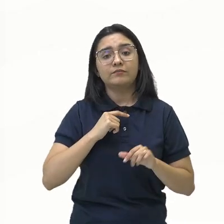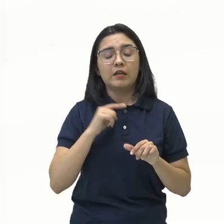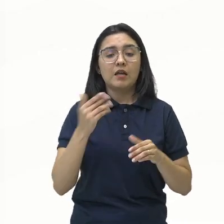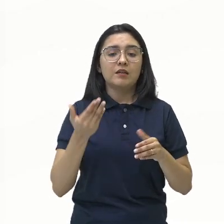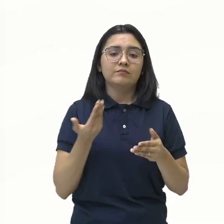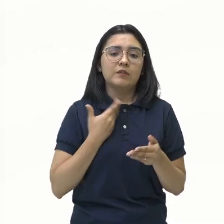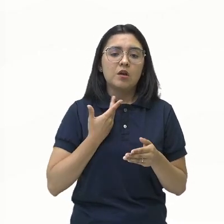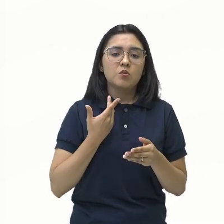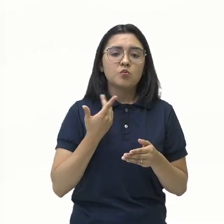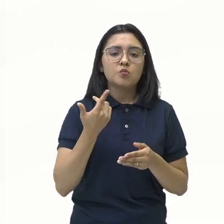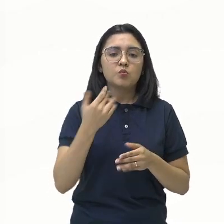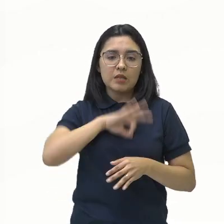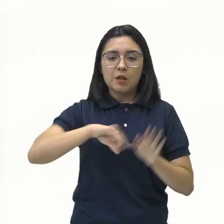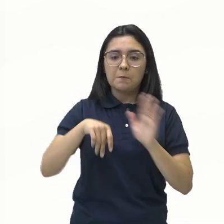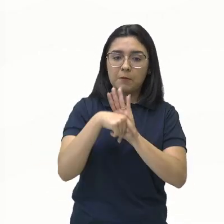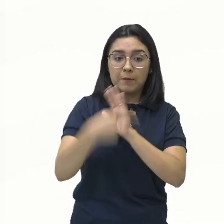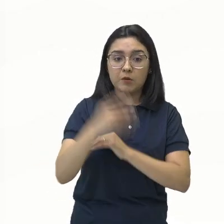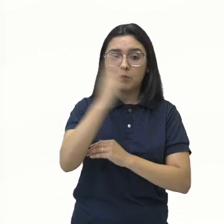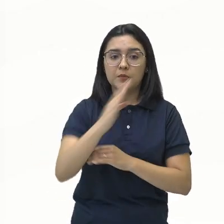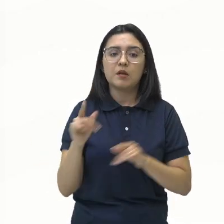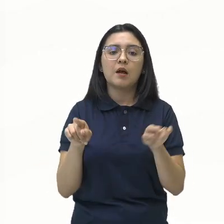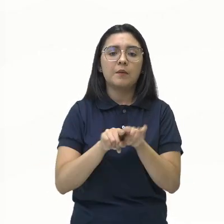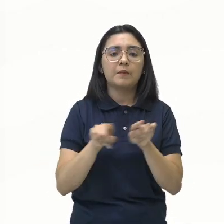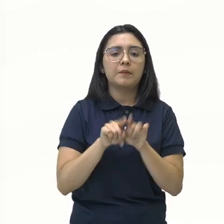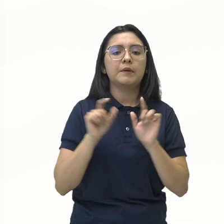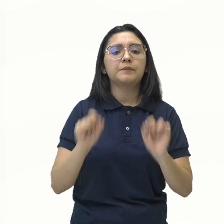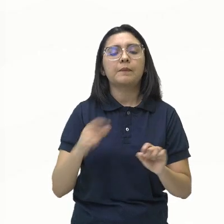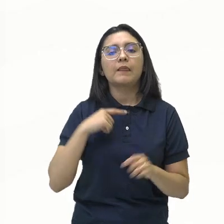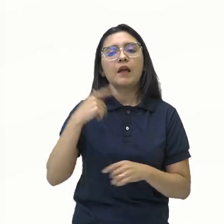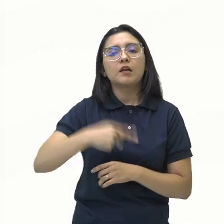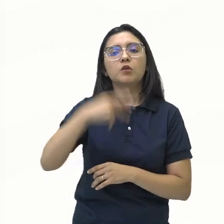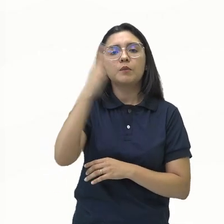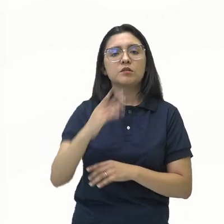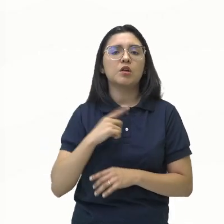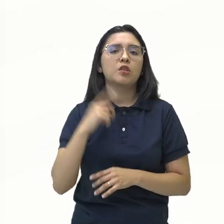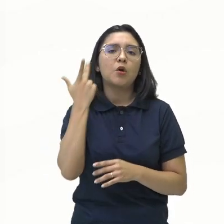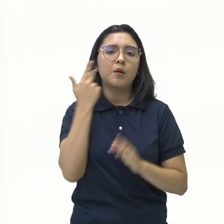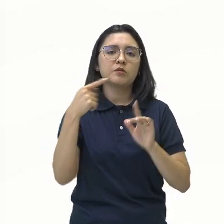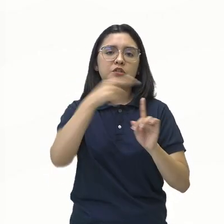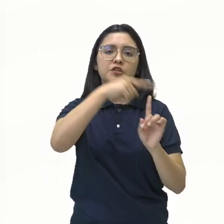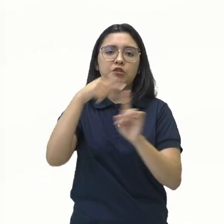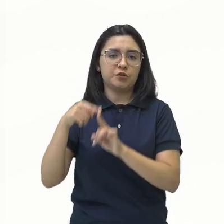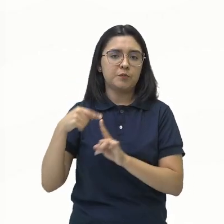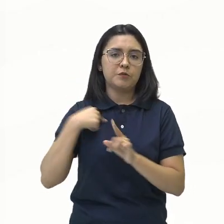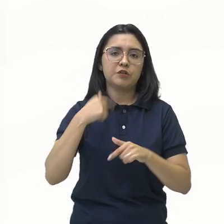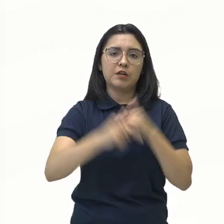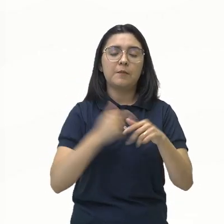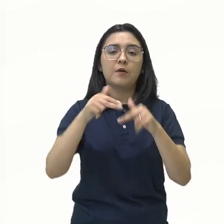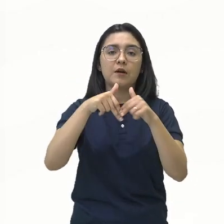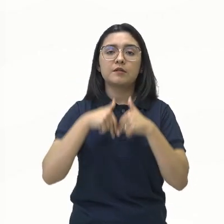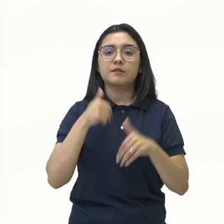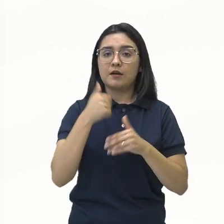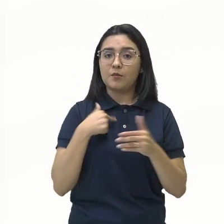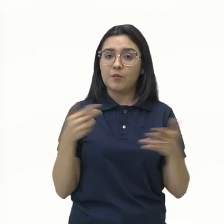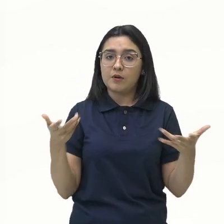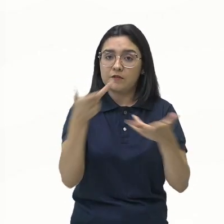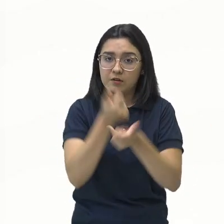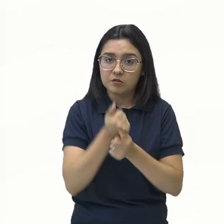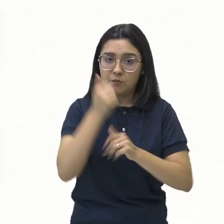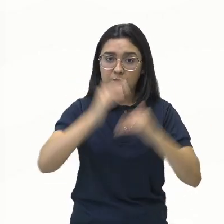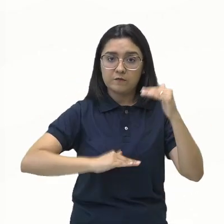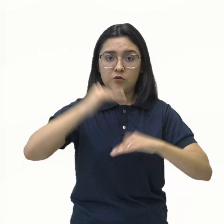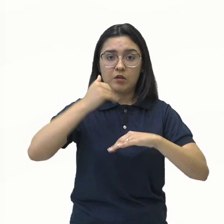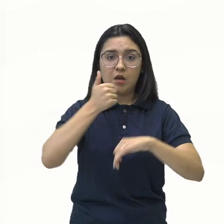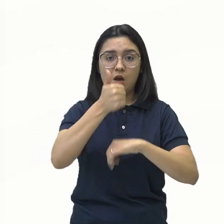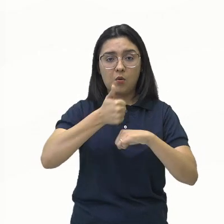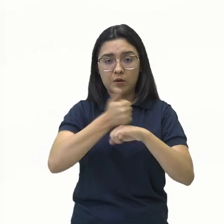no Brasil é muito comum as pessoas no subemprego. Por quê, professor? Porque a qualificação profissional da nossa população é